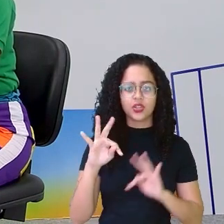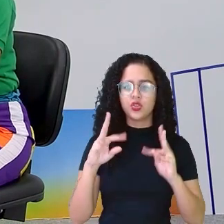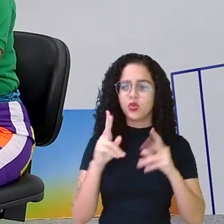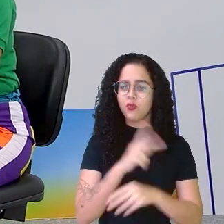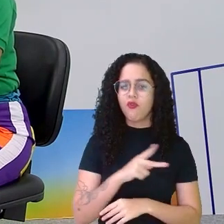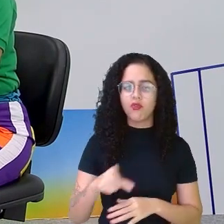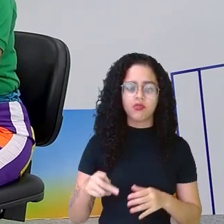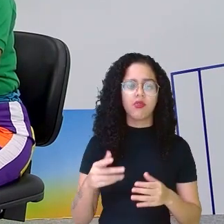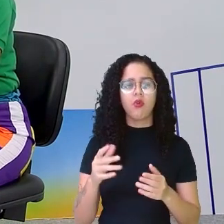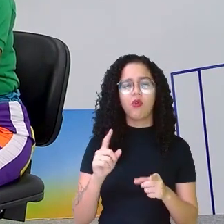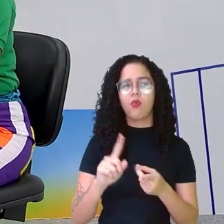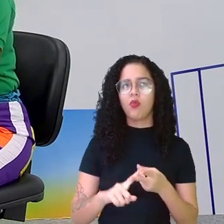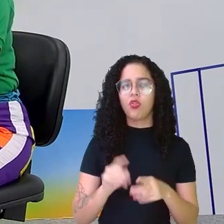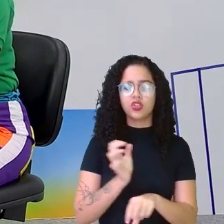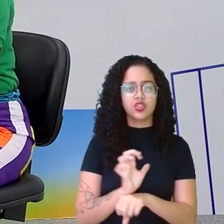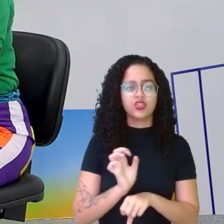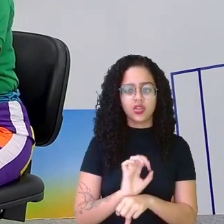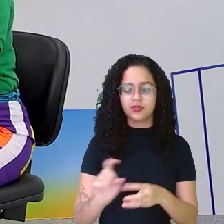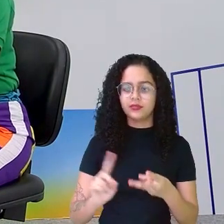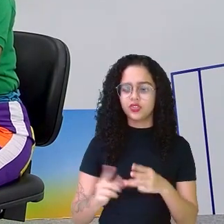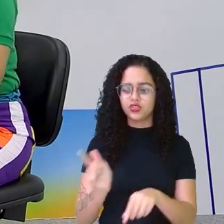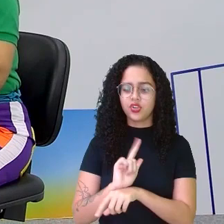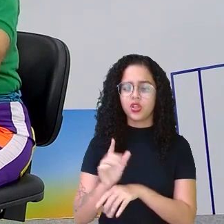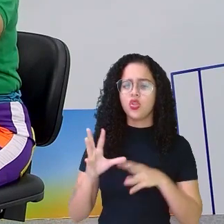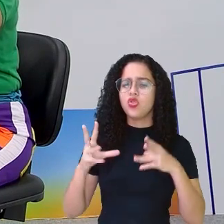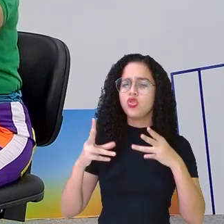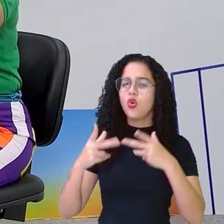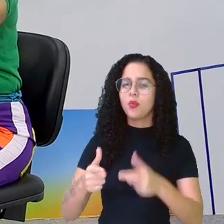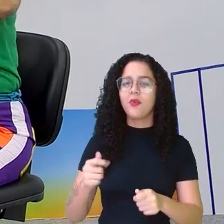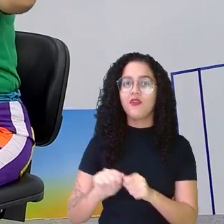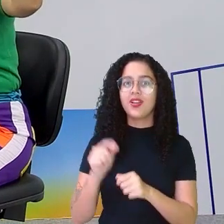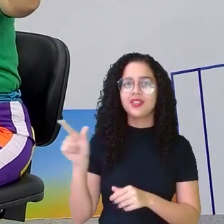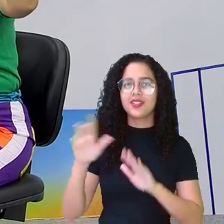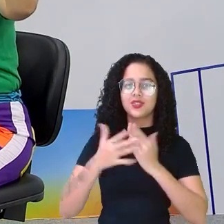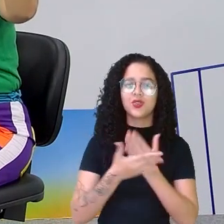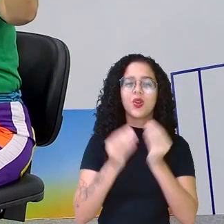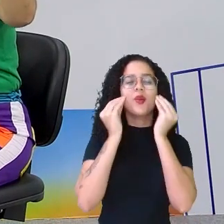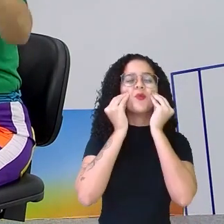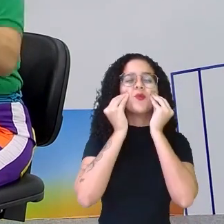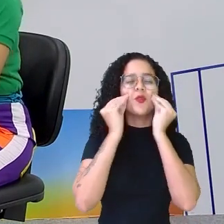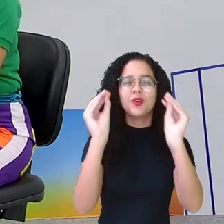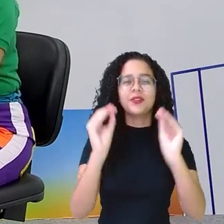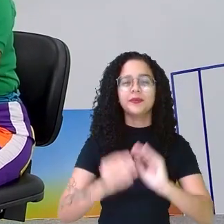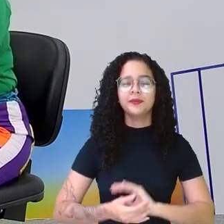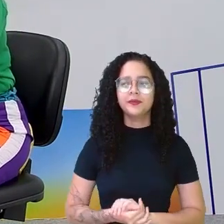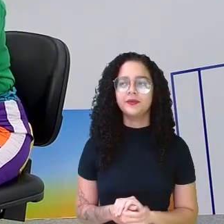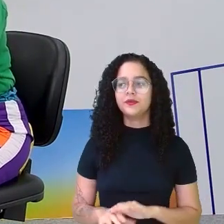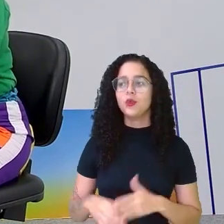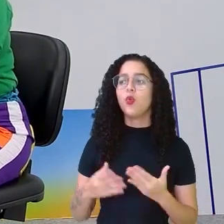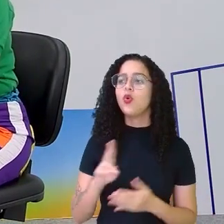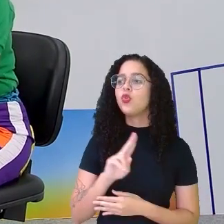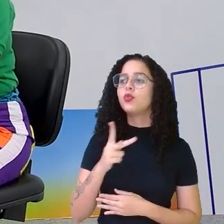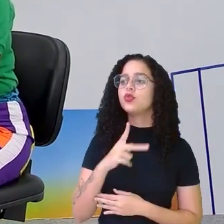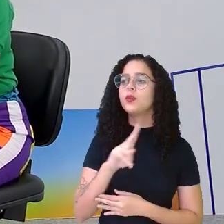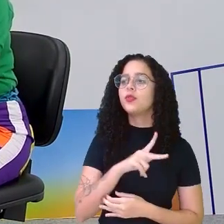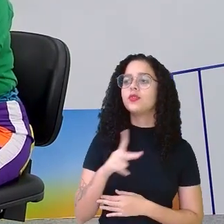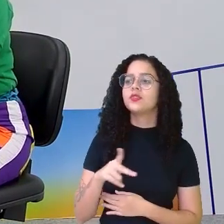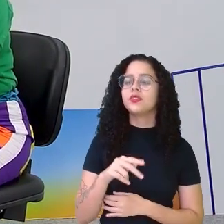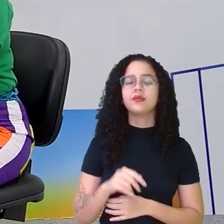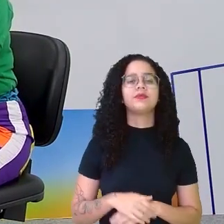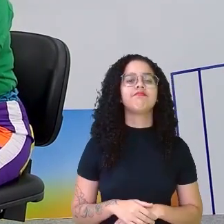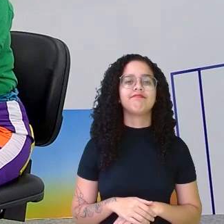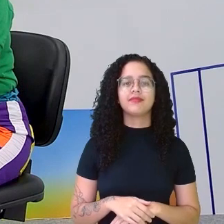a gestão, todo mundo que faz essa escola bem legal. Um beijão! Como é o nome da sua professora?